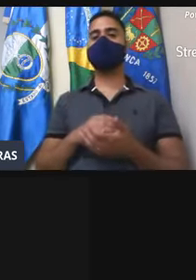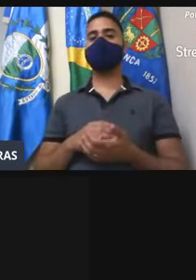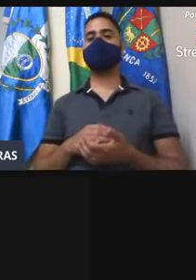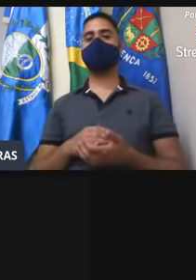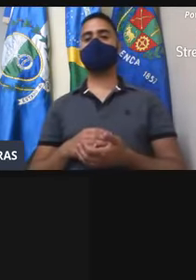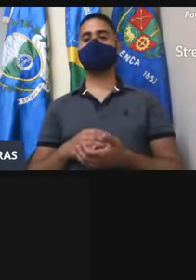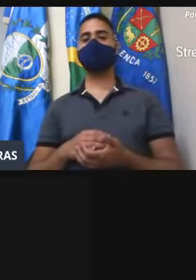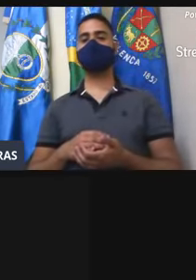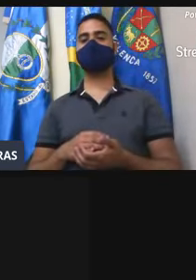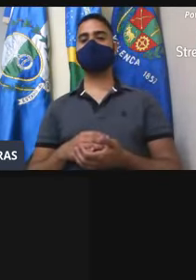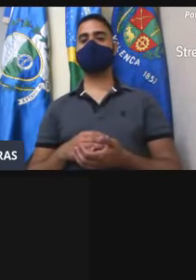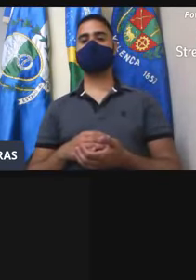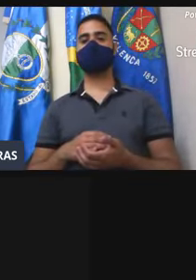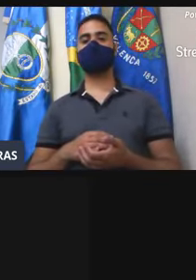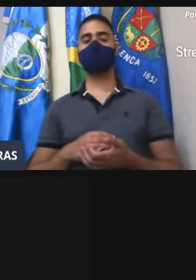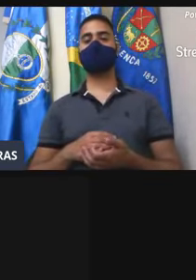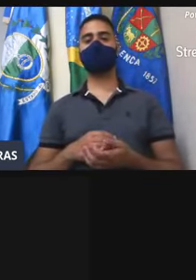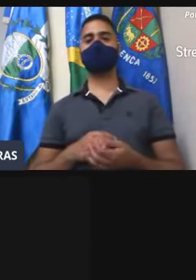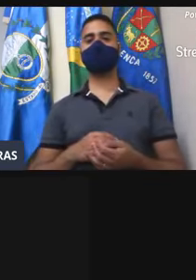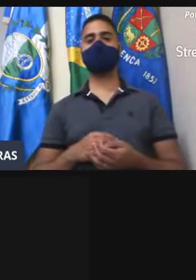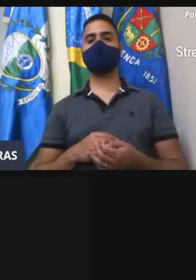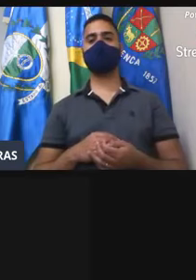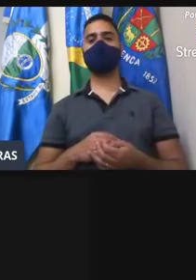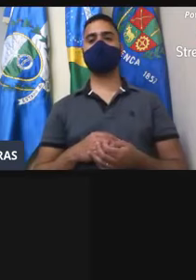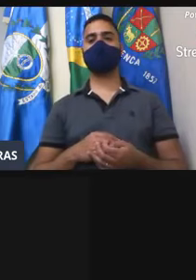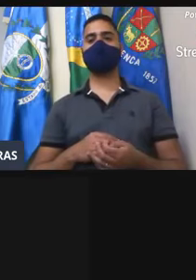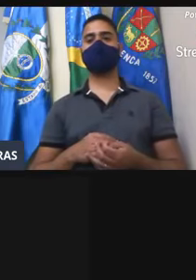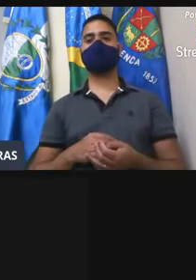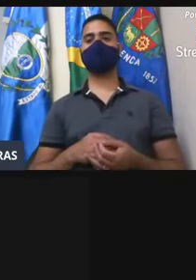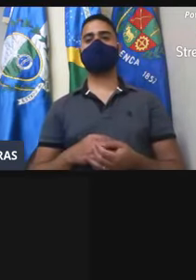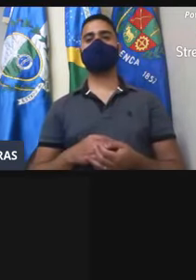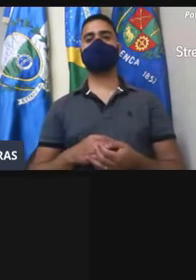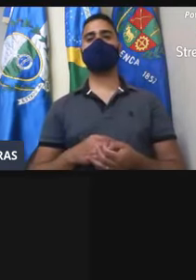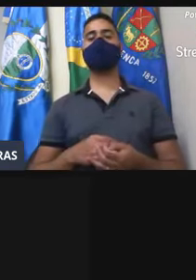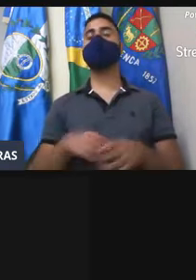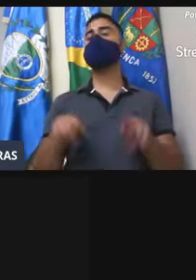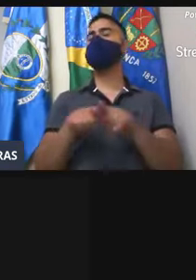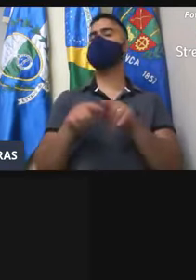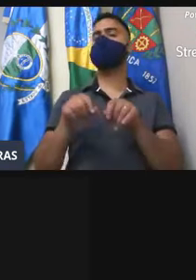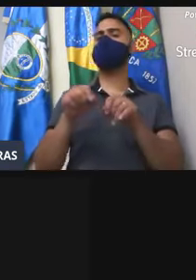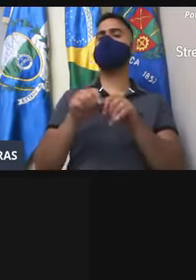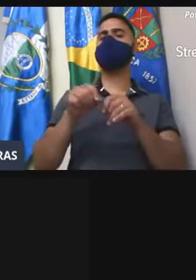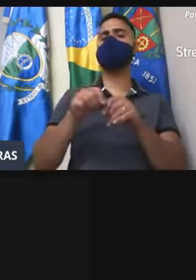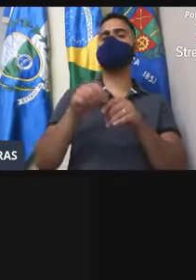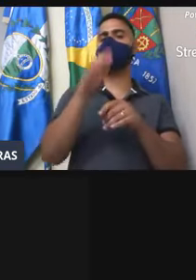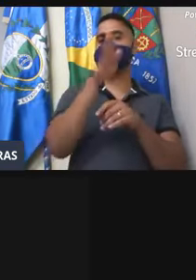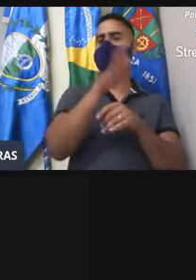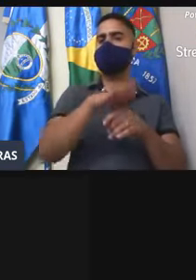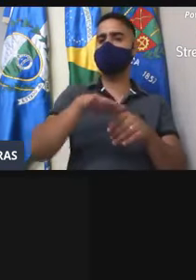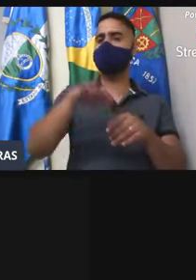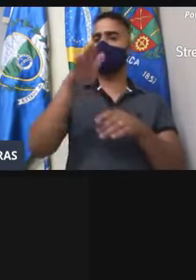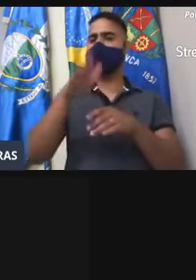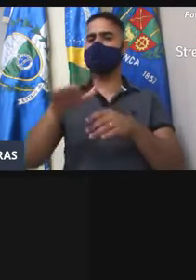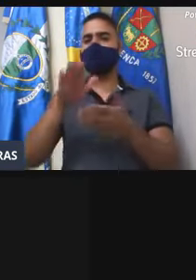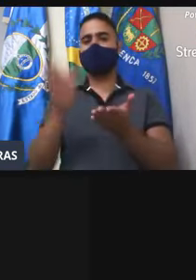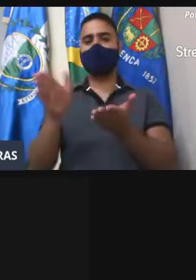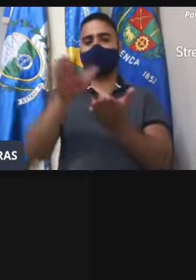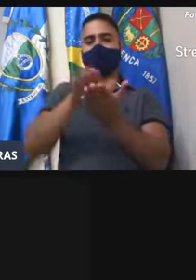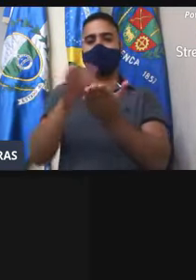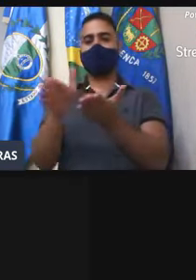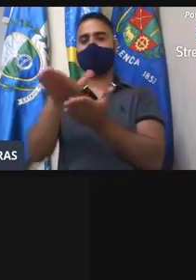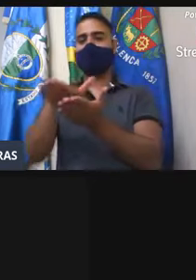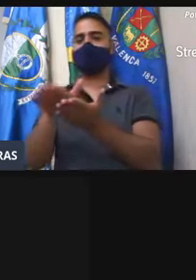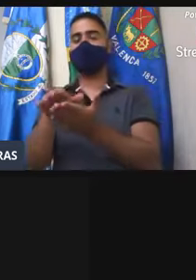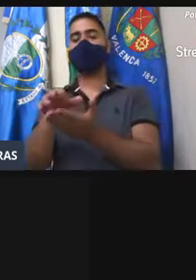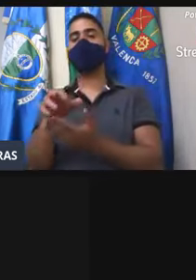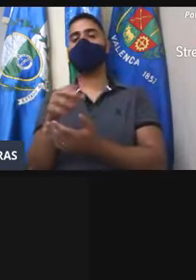DR semana passada estava fazendo uma operação tapa-buracos lá na RJ 137,